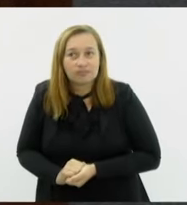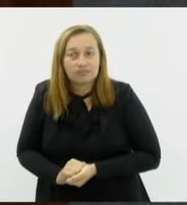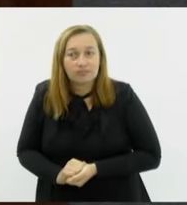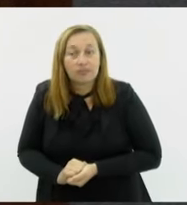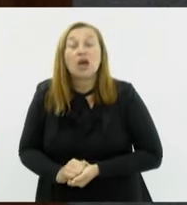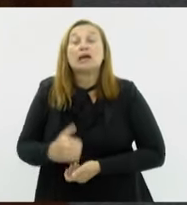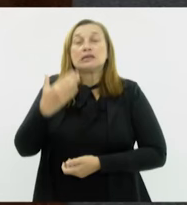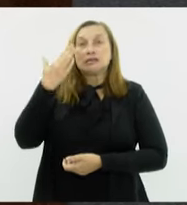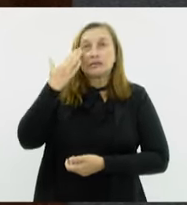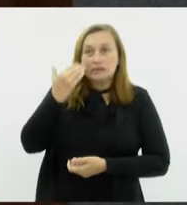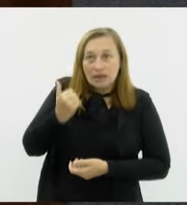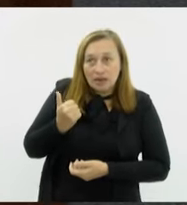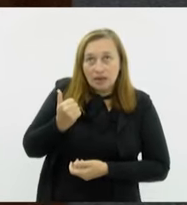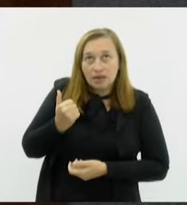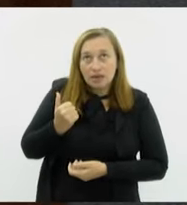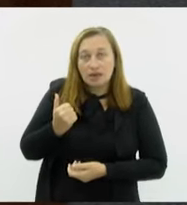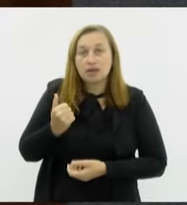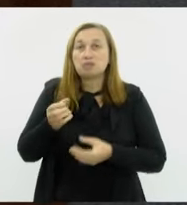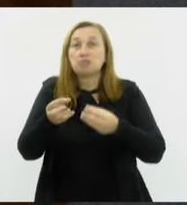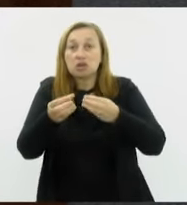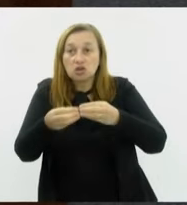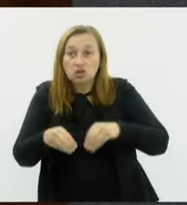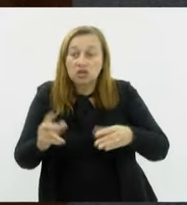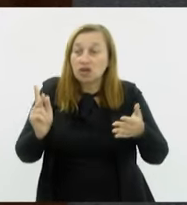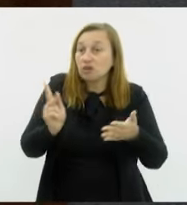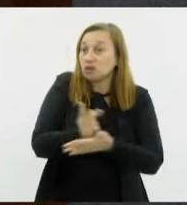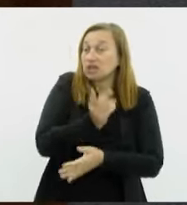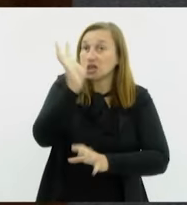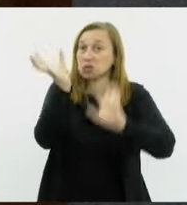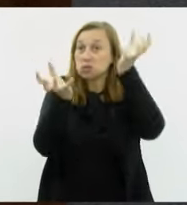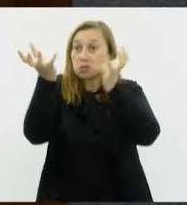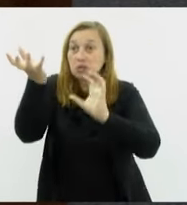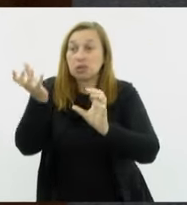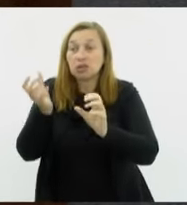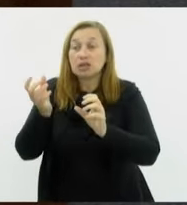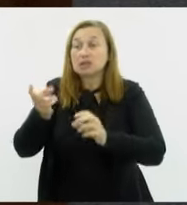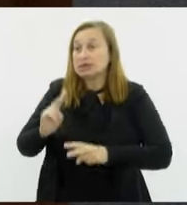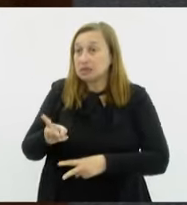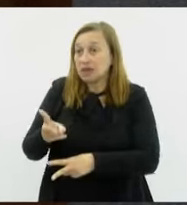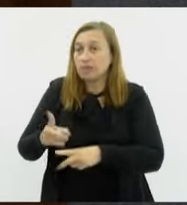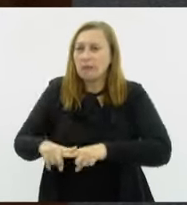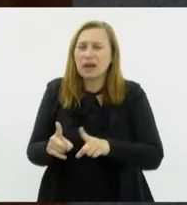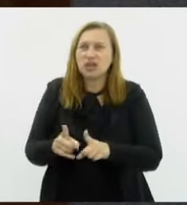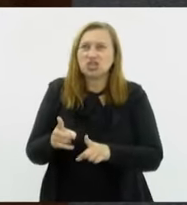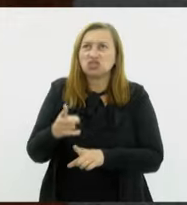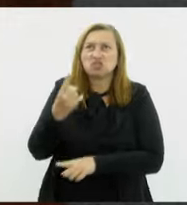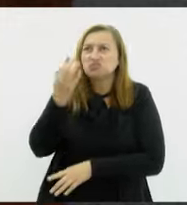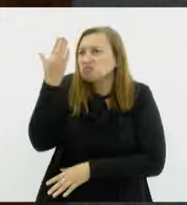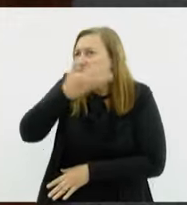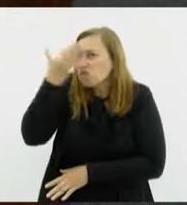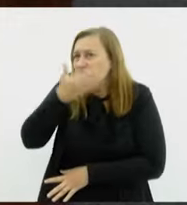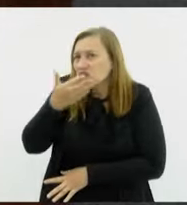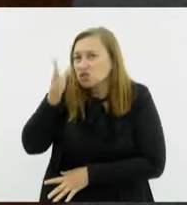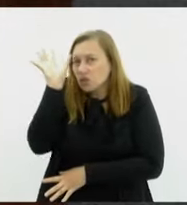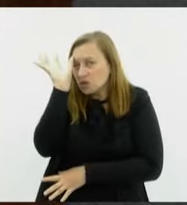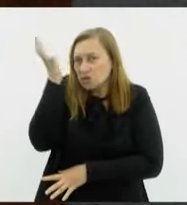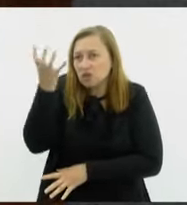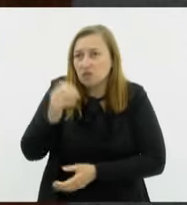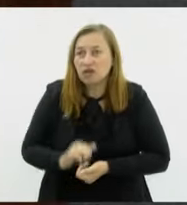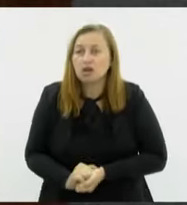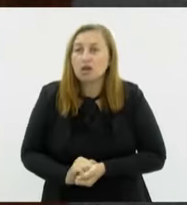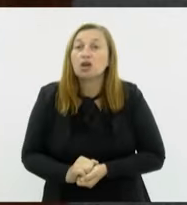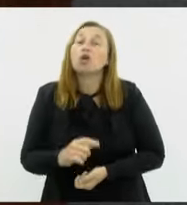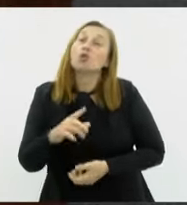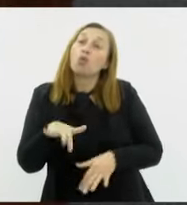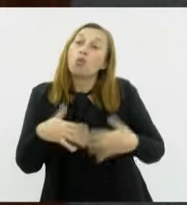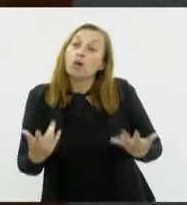desastres acontecem o tempo todo, mas não vejo a prevenção acontecer. E quando tem os desastres, o que mais a